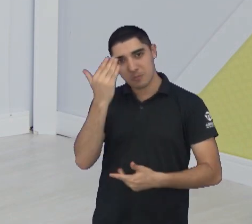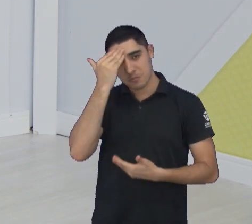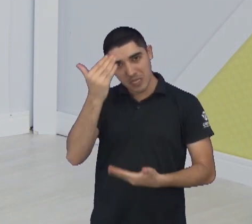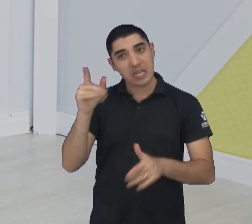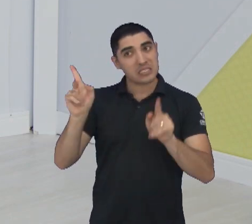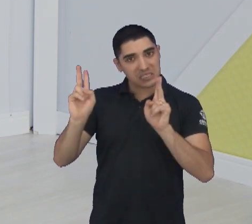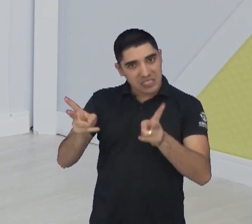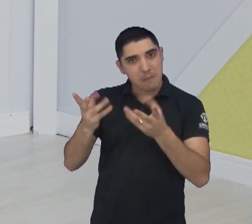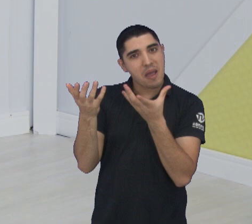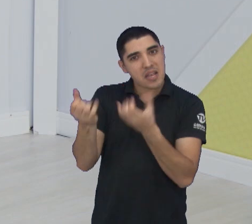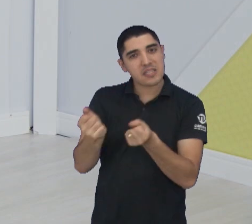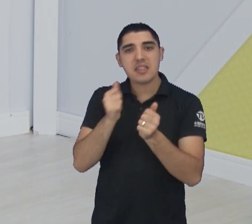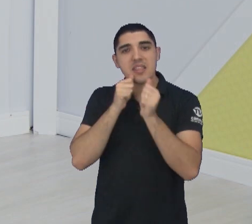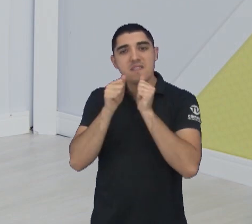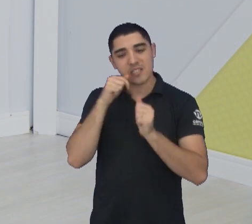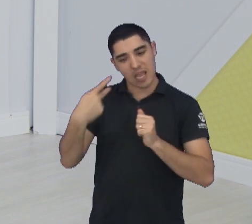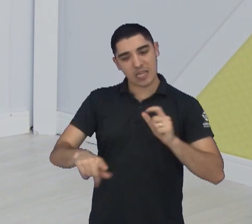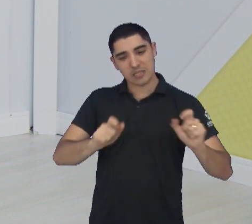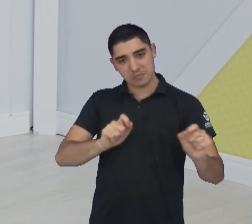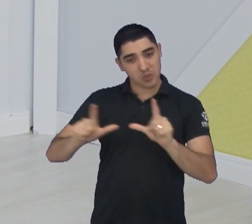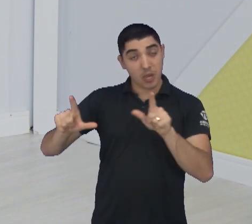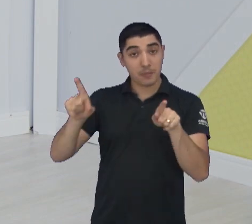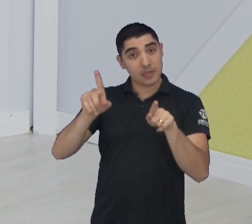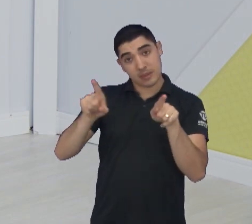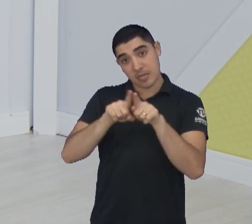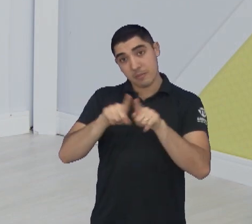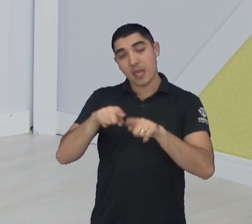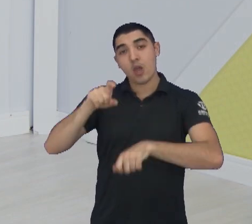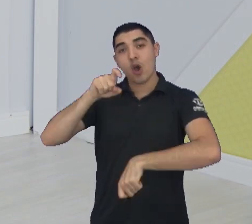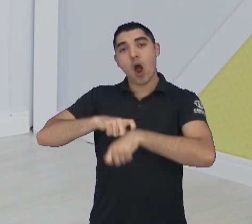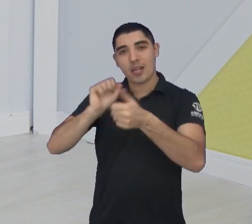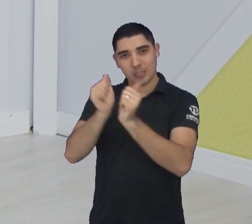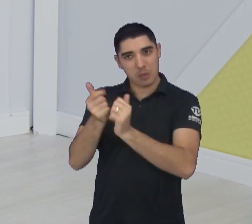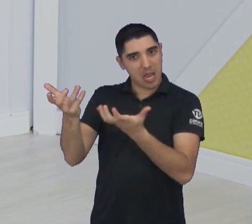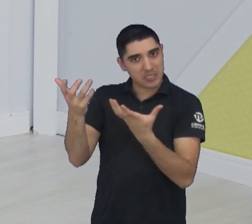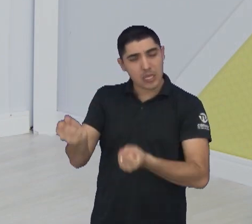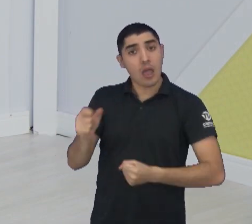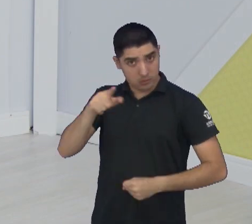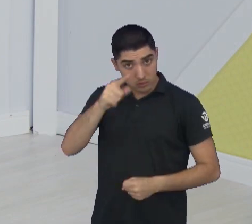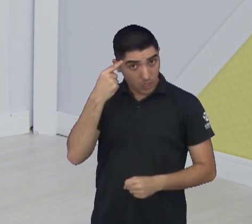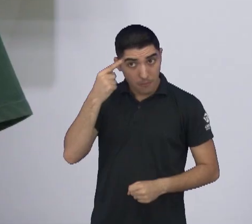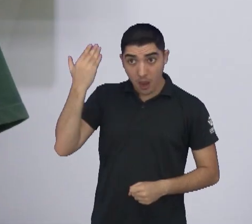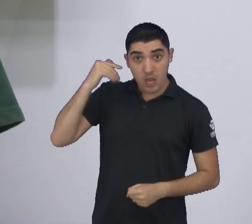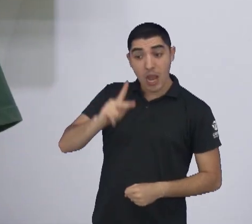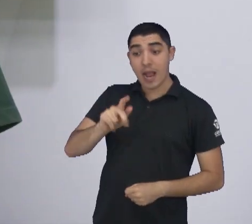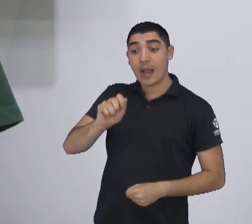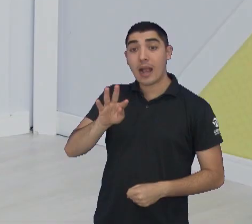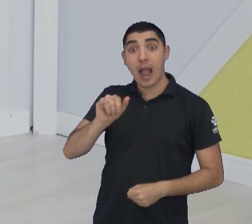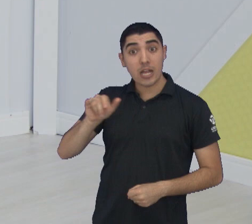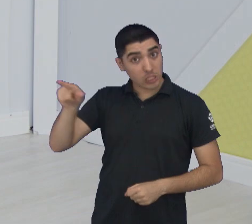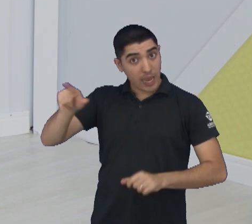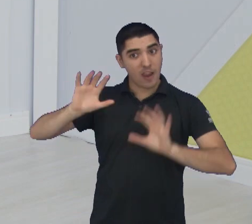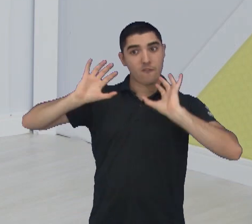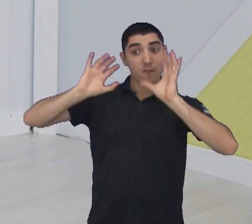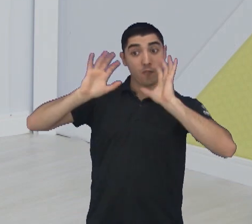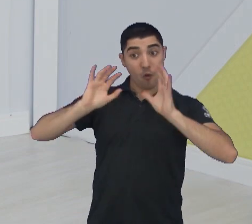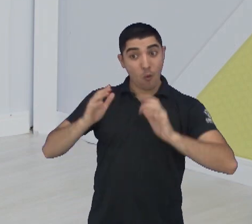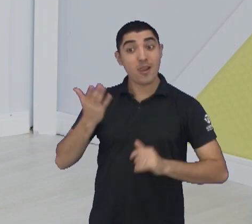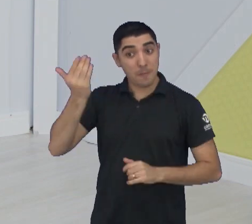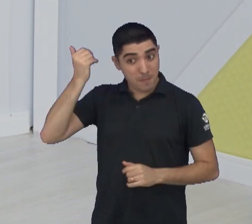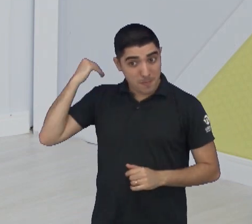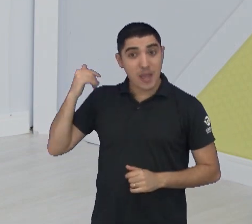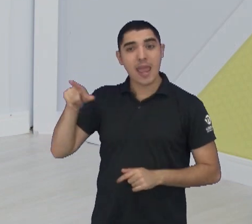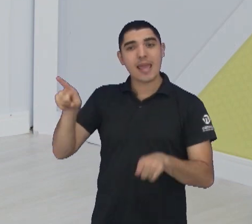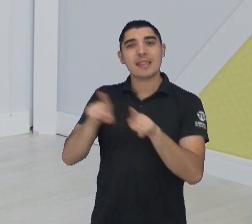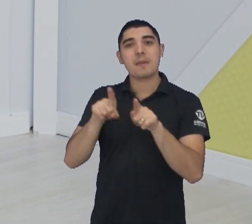Câmara, aqui principalmente com o programa Hora do Esporte. Sabia que a Kátia Rieira foi jogadora de vôlei, né? Sim, sabia. Foi minha comentarista de vôlei lá na